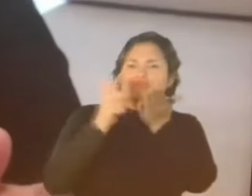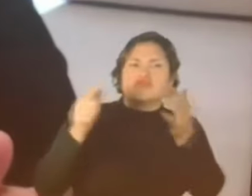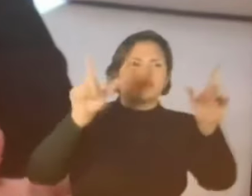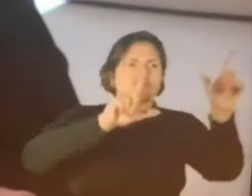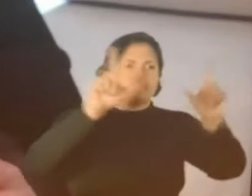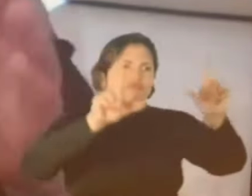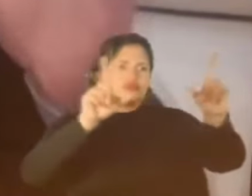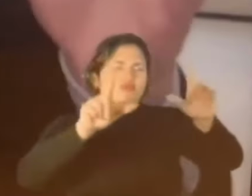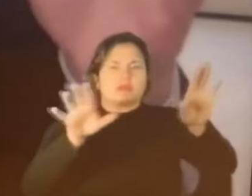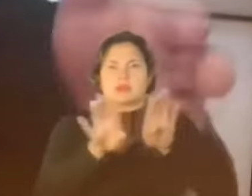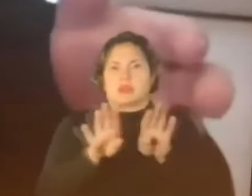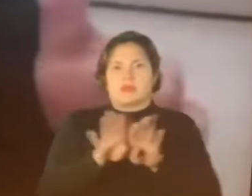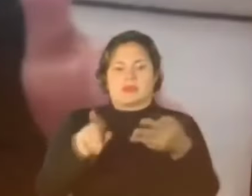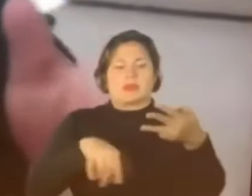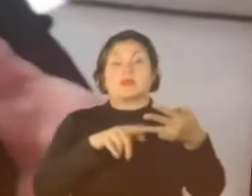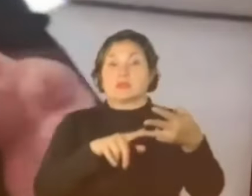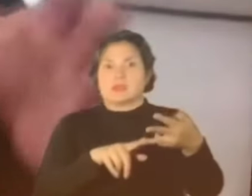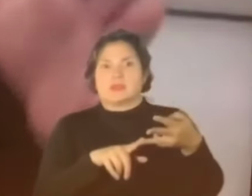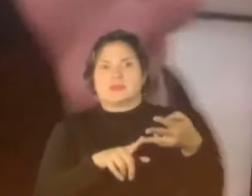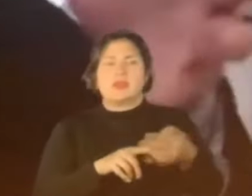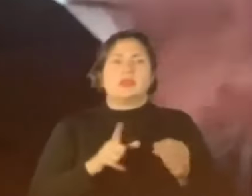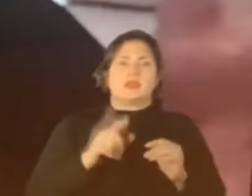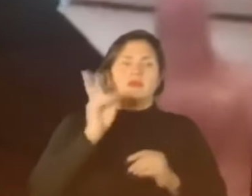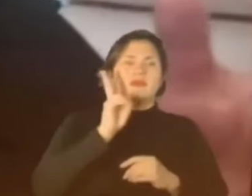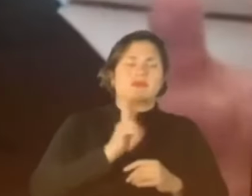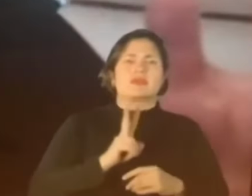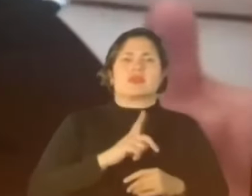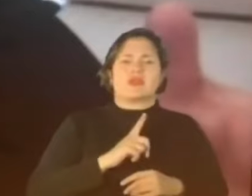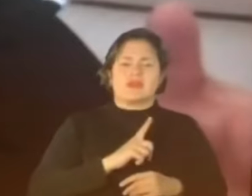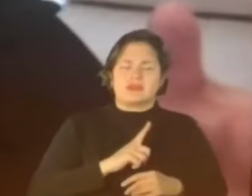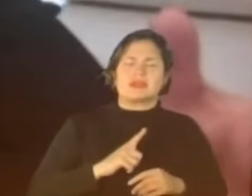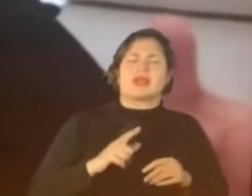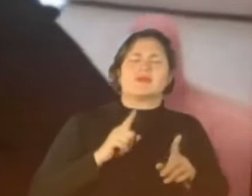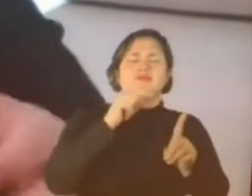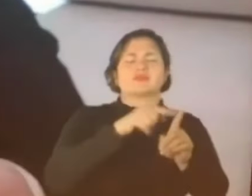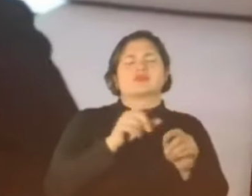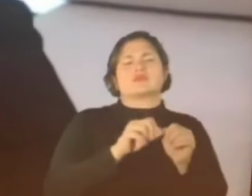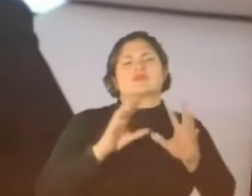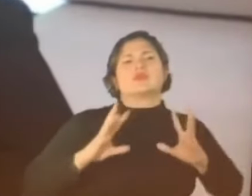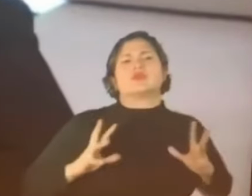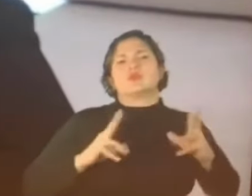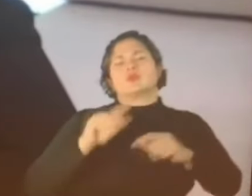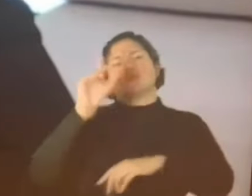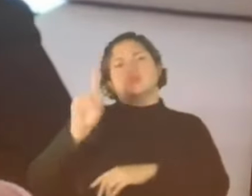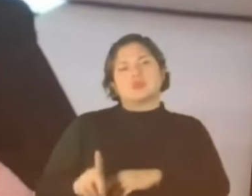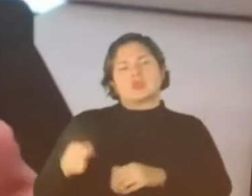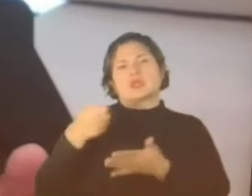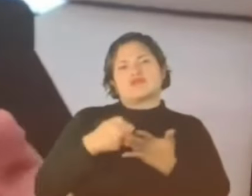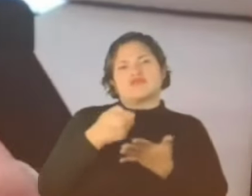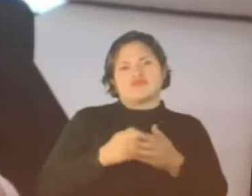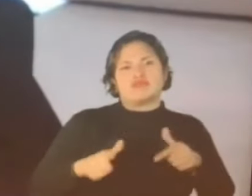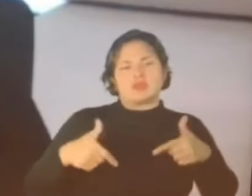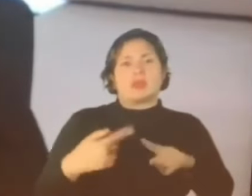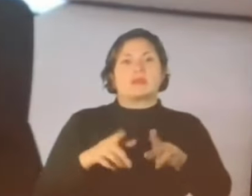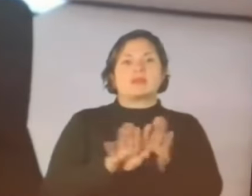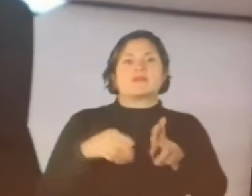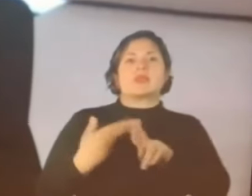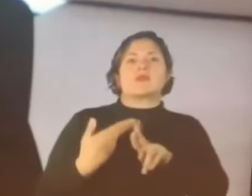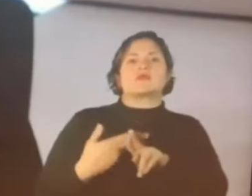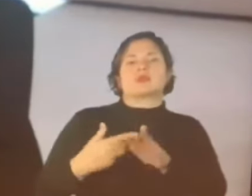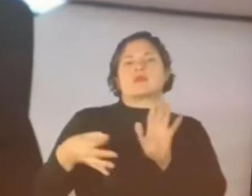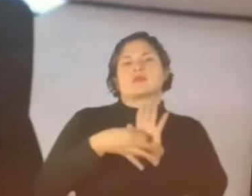O lawfare visa também, sobretudo, alcançar não só a instrumentalização do direito, mas a utilização da